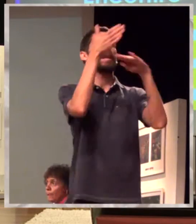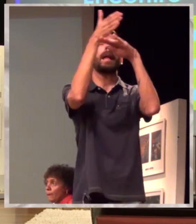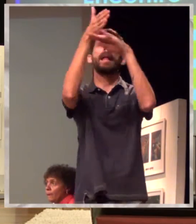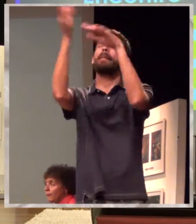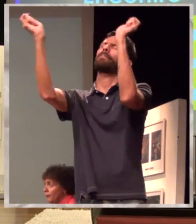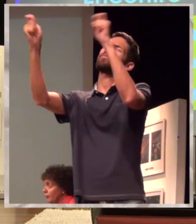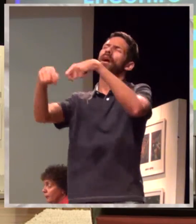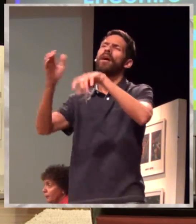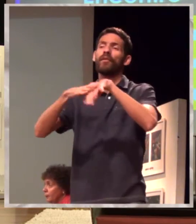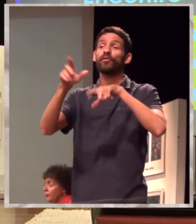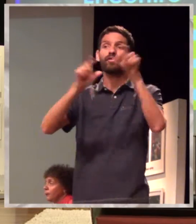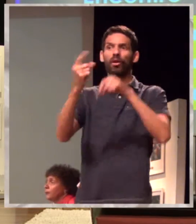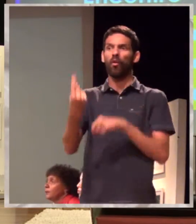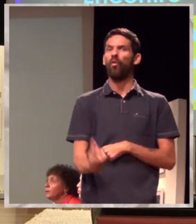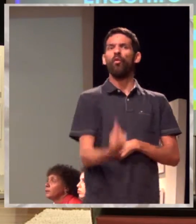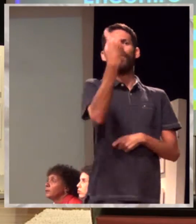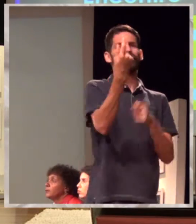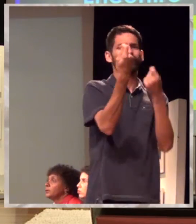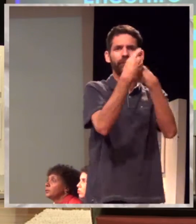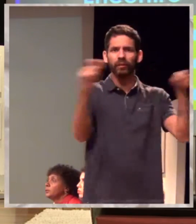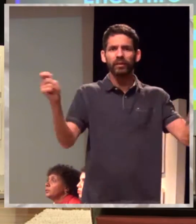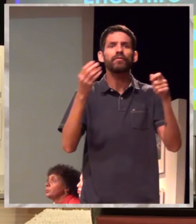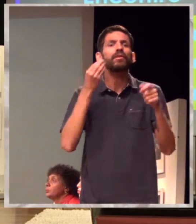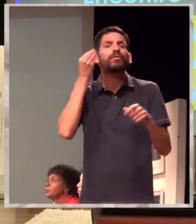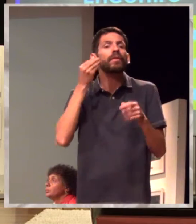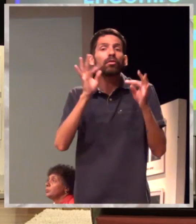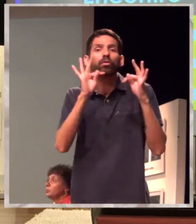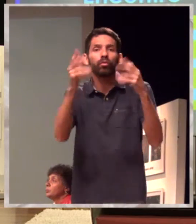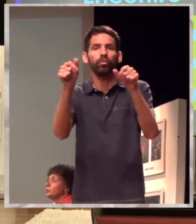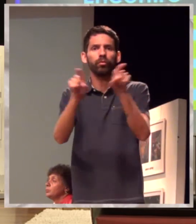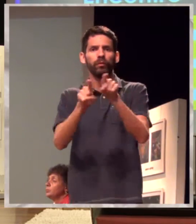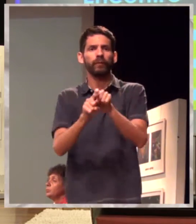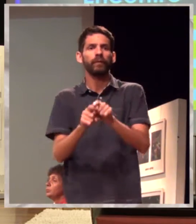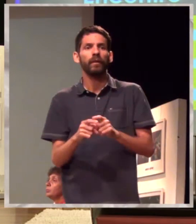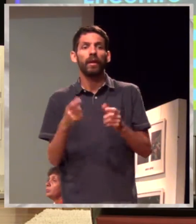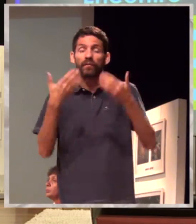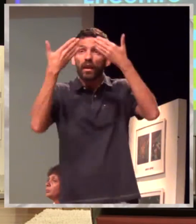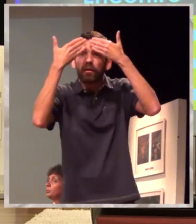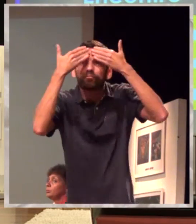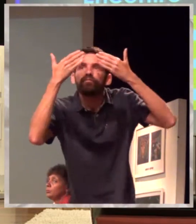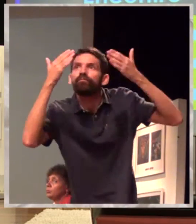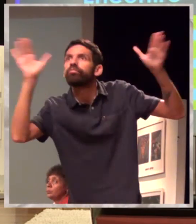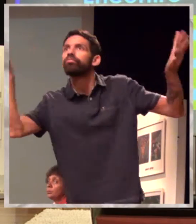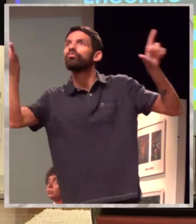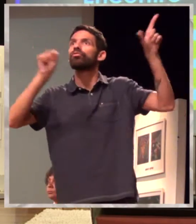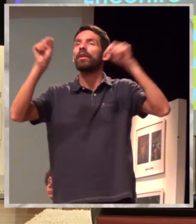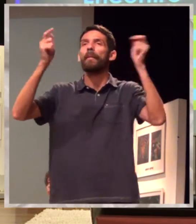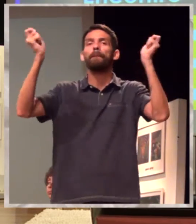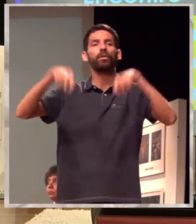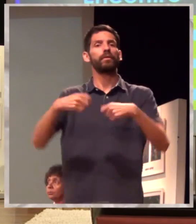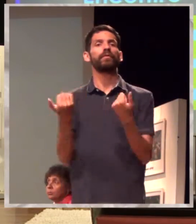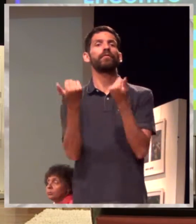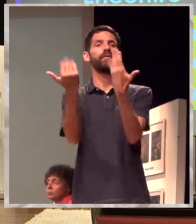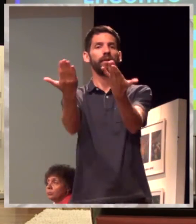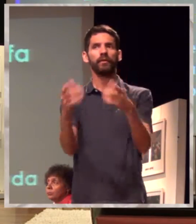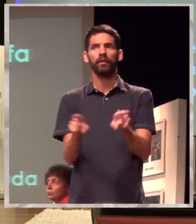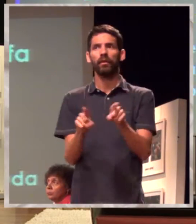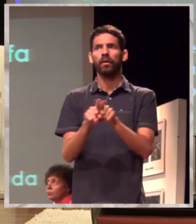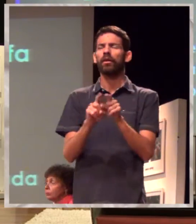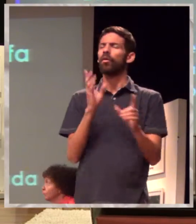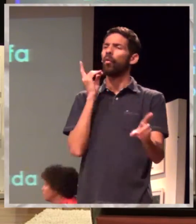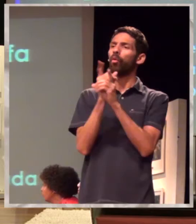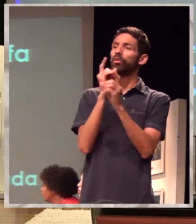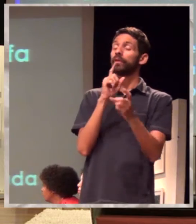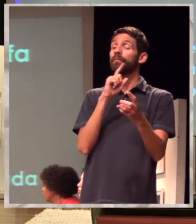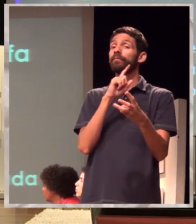coisas. Quer dizer, escolher não é jogar tudo fora, escolher é ampliar, é abrir possibilidades. O outro encontro que foi